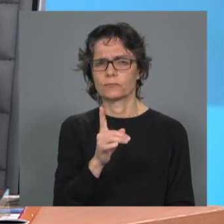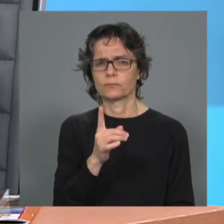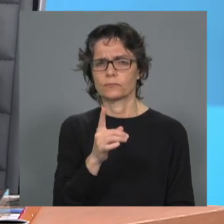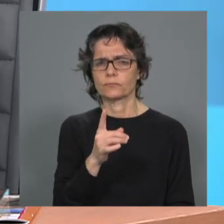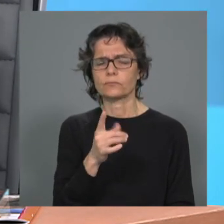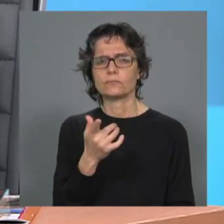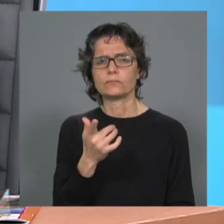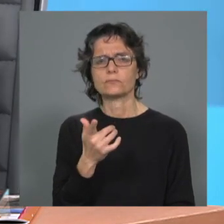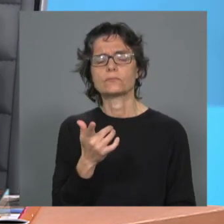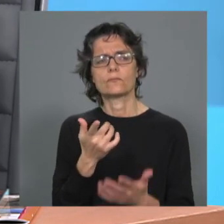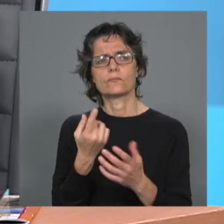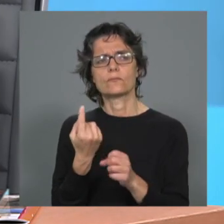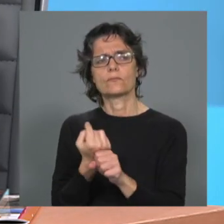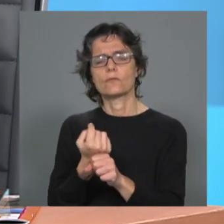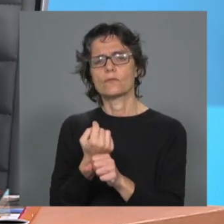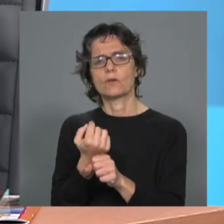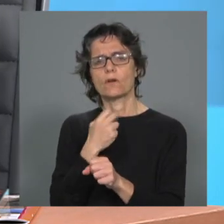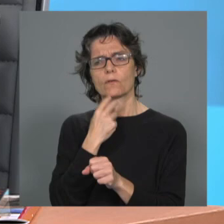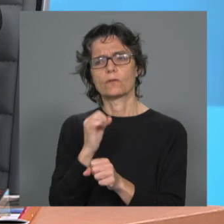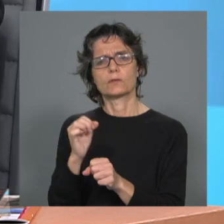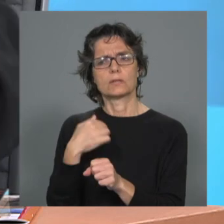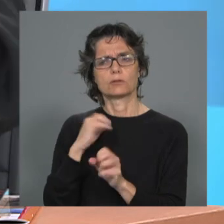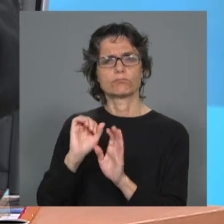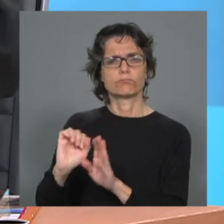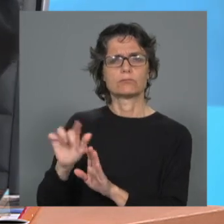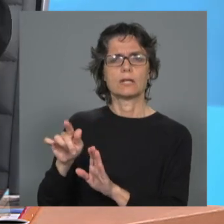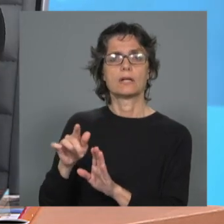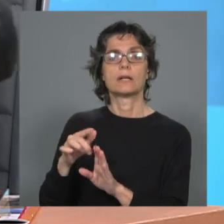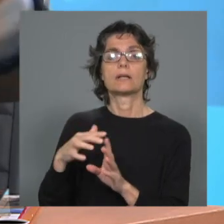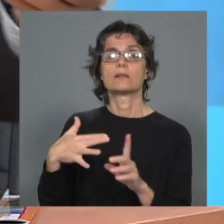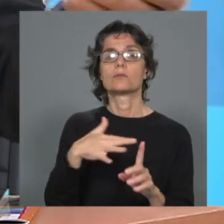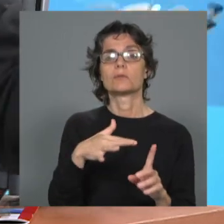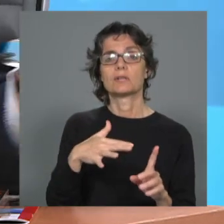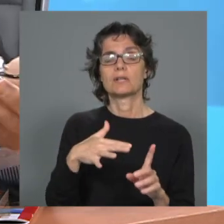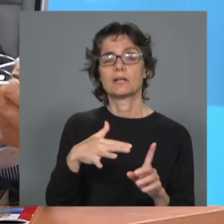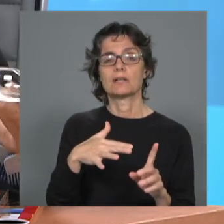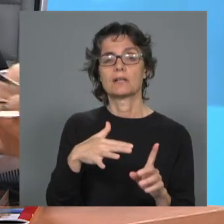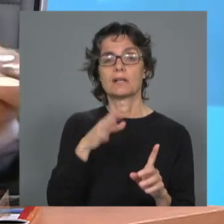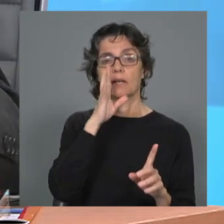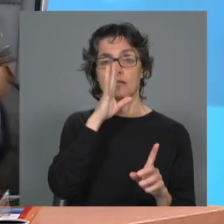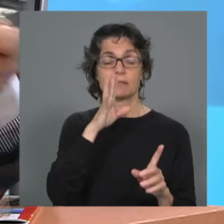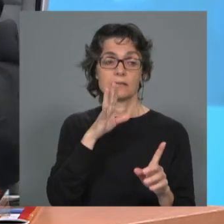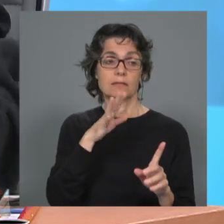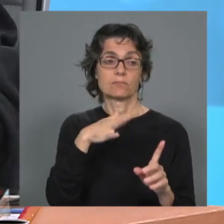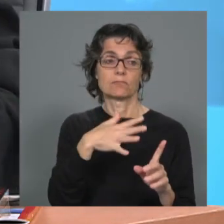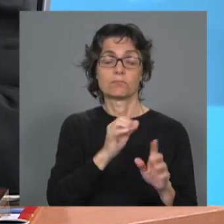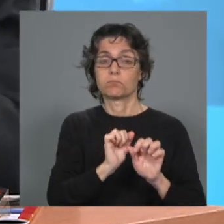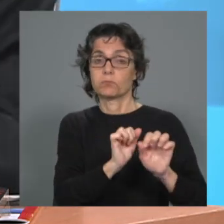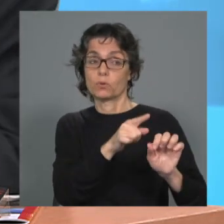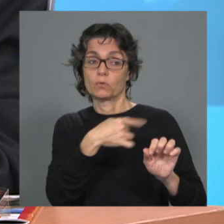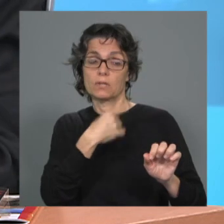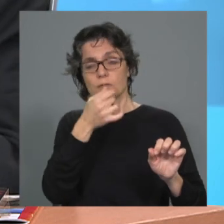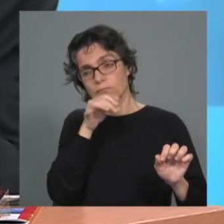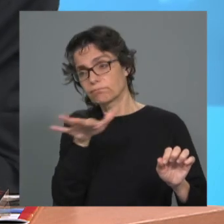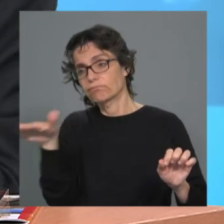novo serviço pastoral e os apóstolos alargam o seu serviço numa perspectiva universal. Portanto, há aqui